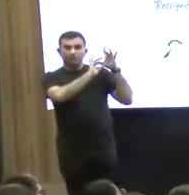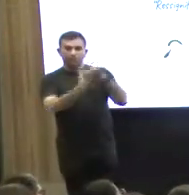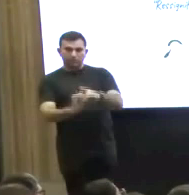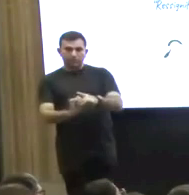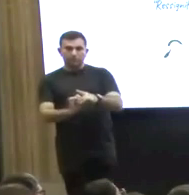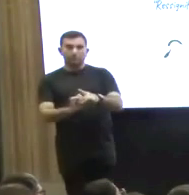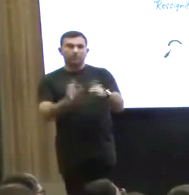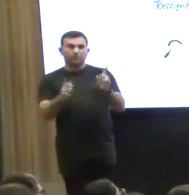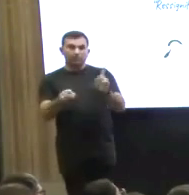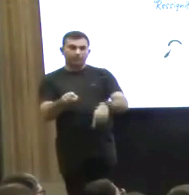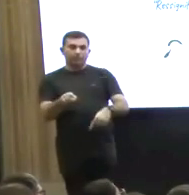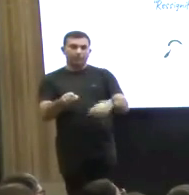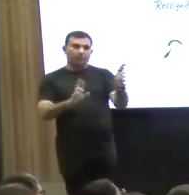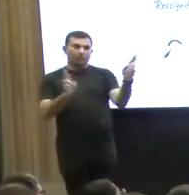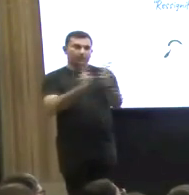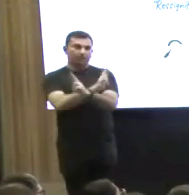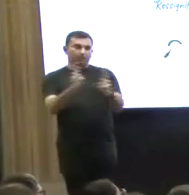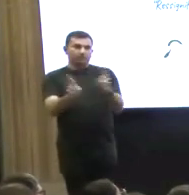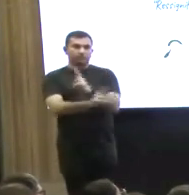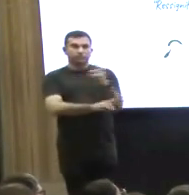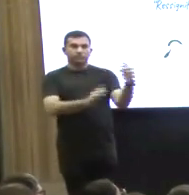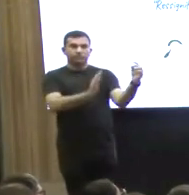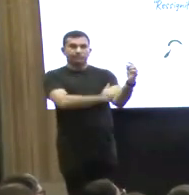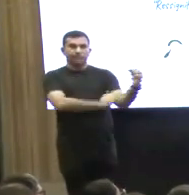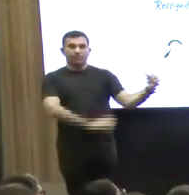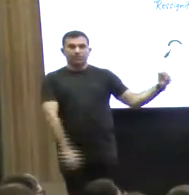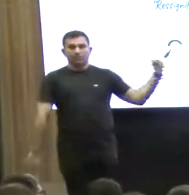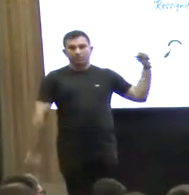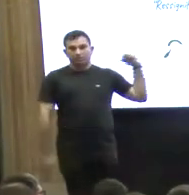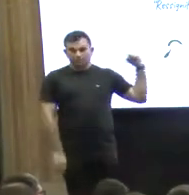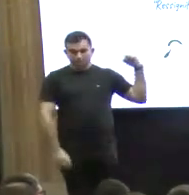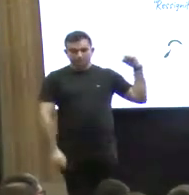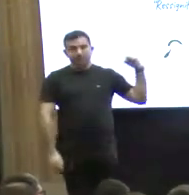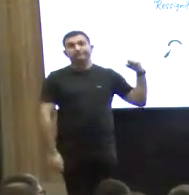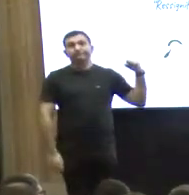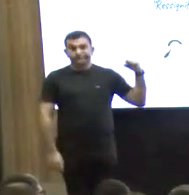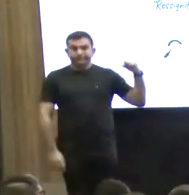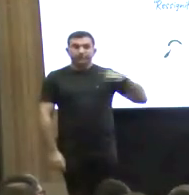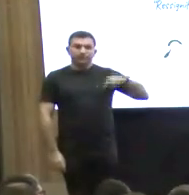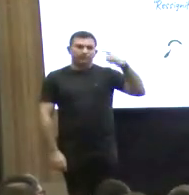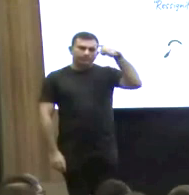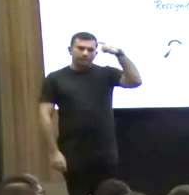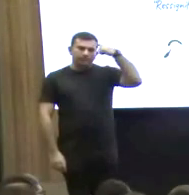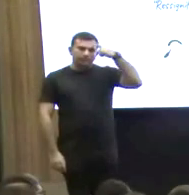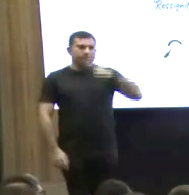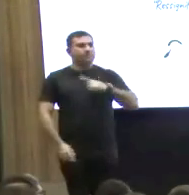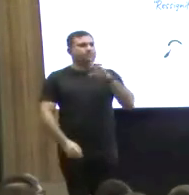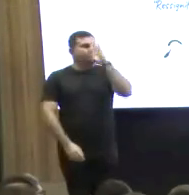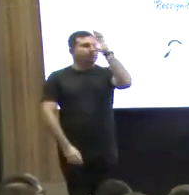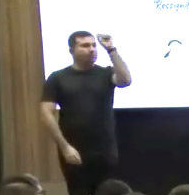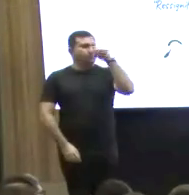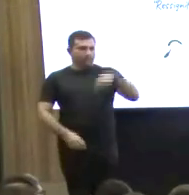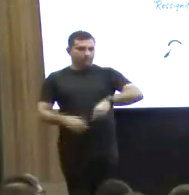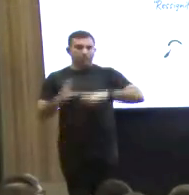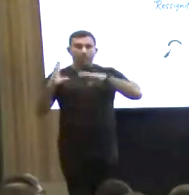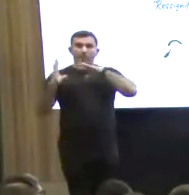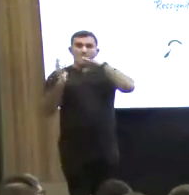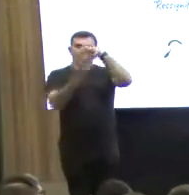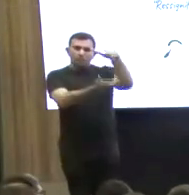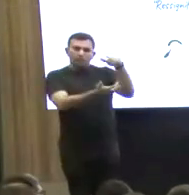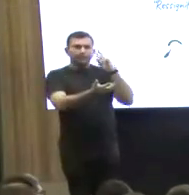poder. Então, basta a gente pensar em toda a história da dominação no mundo,